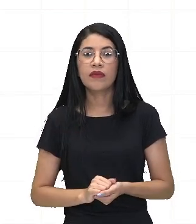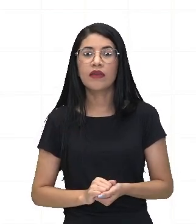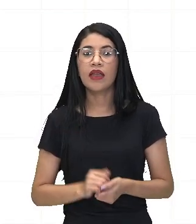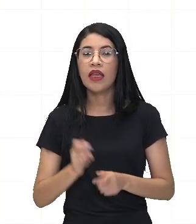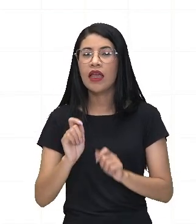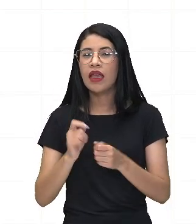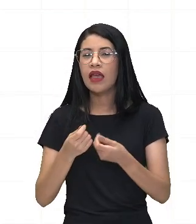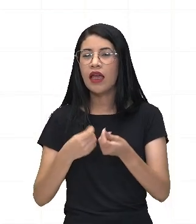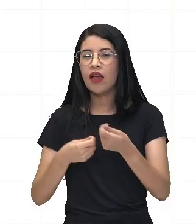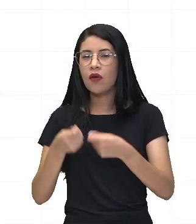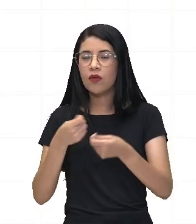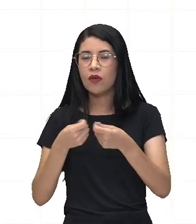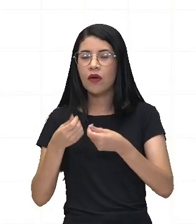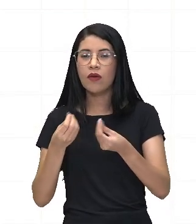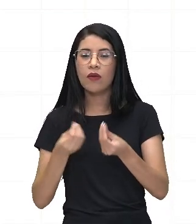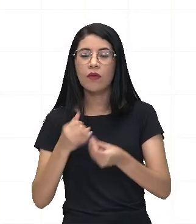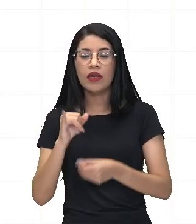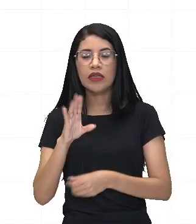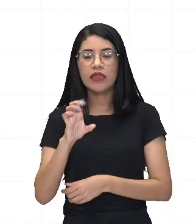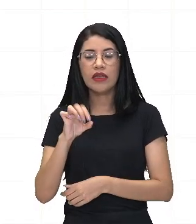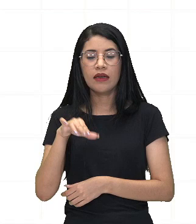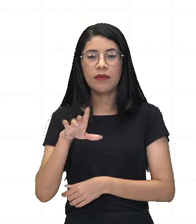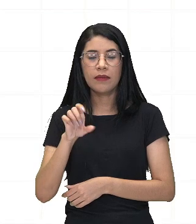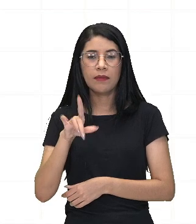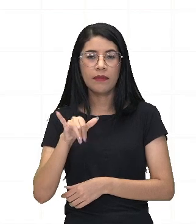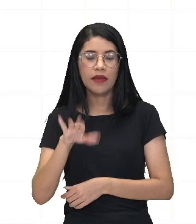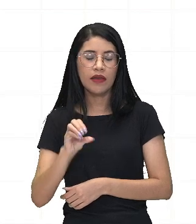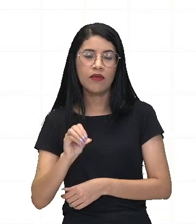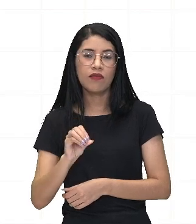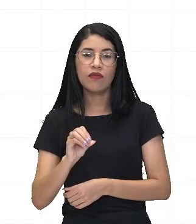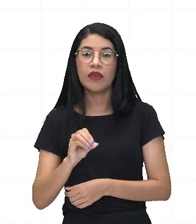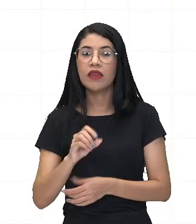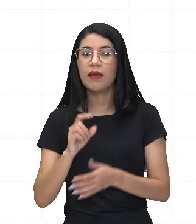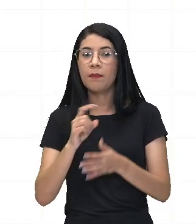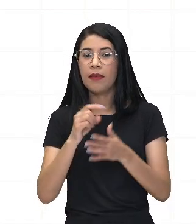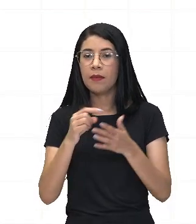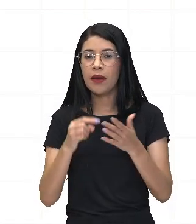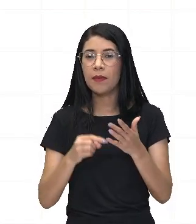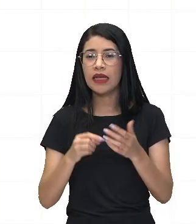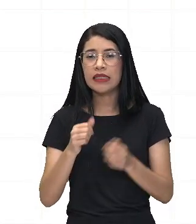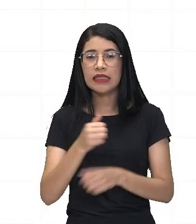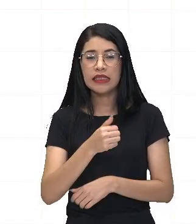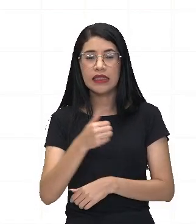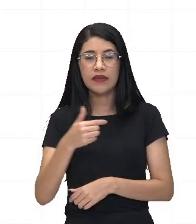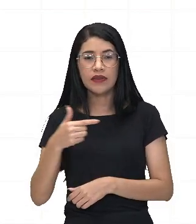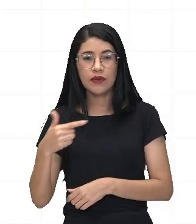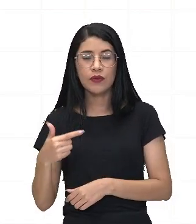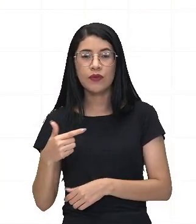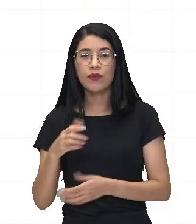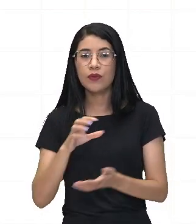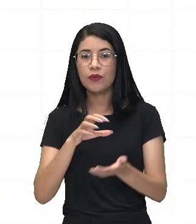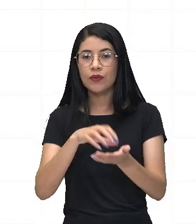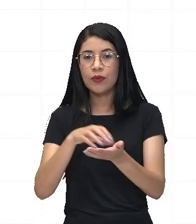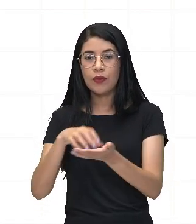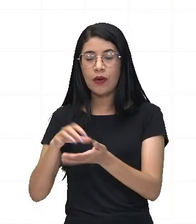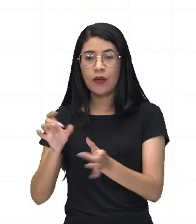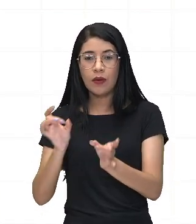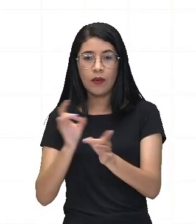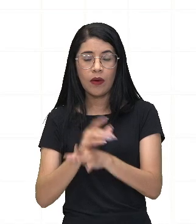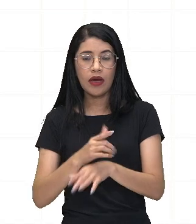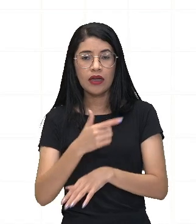geridas pelo ICMBio, que é uma extensa rede formada por 122 unidades de proteção integral